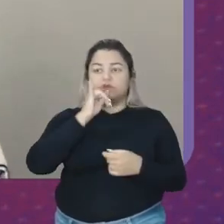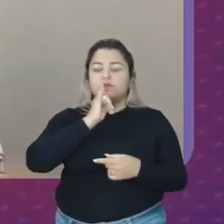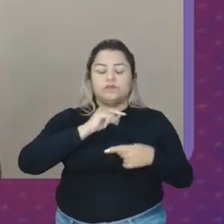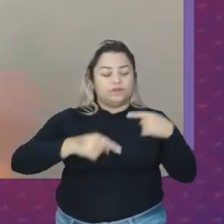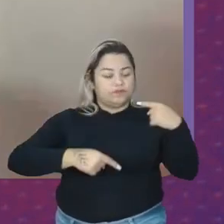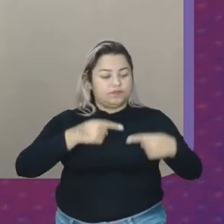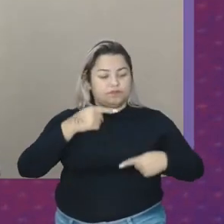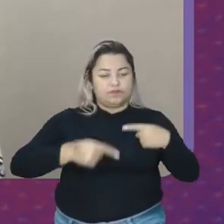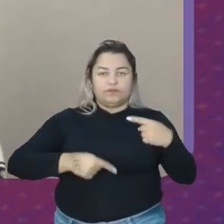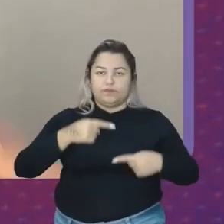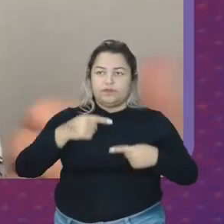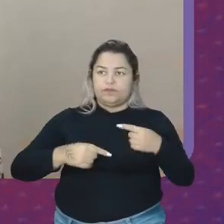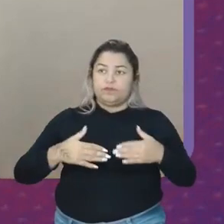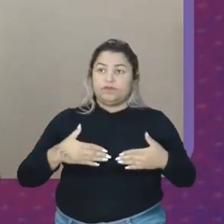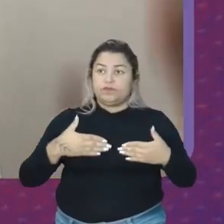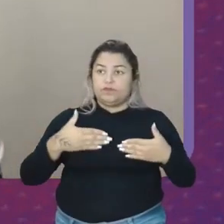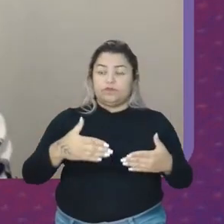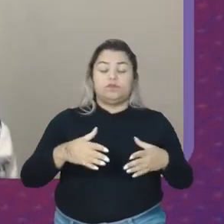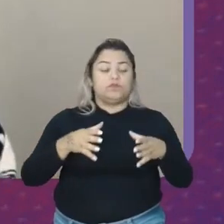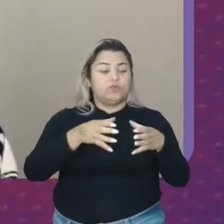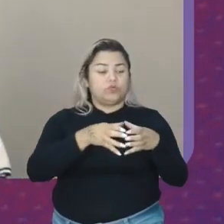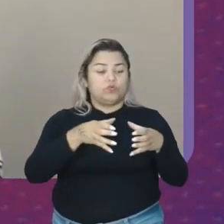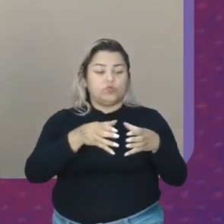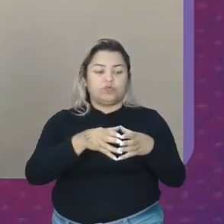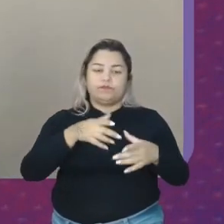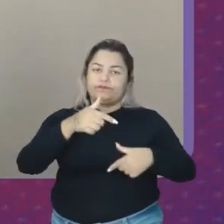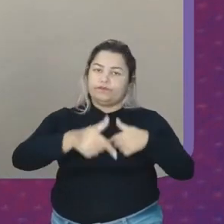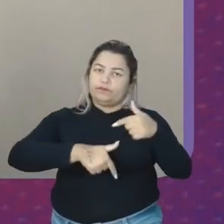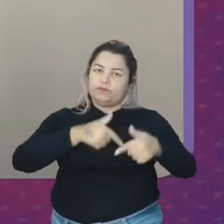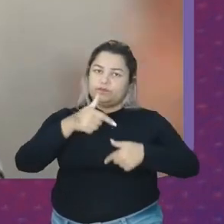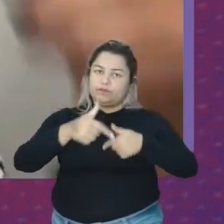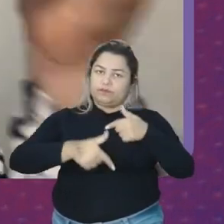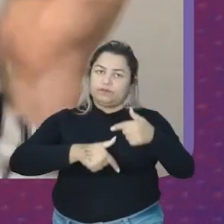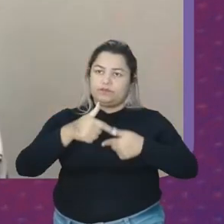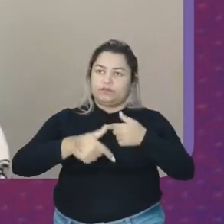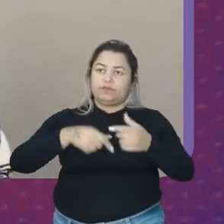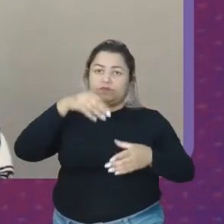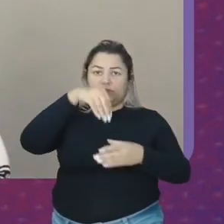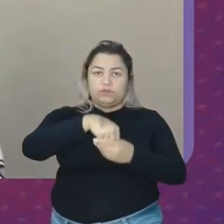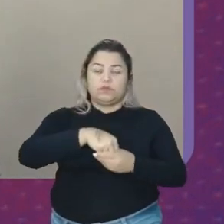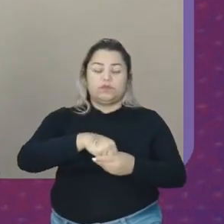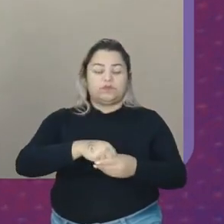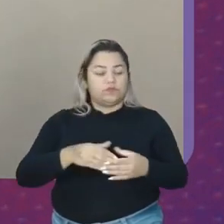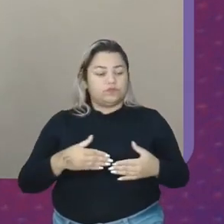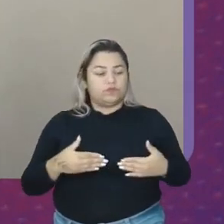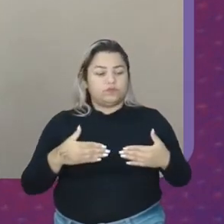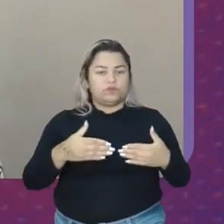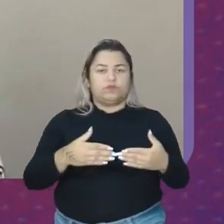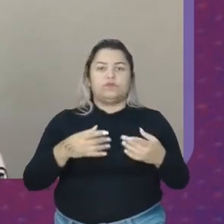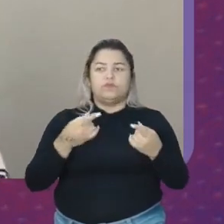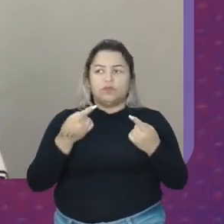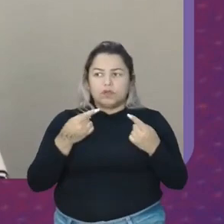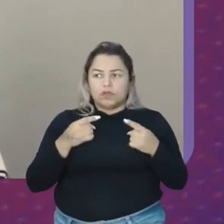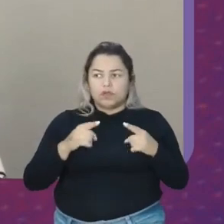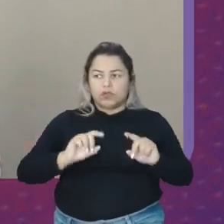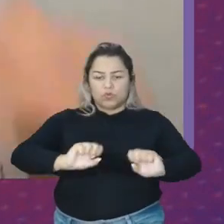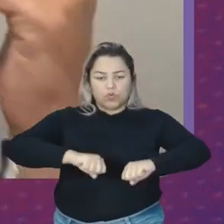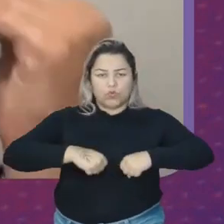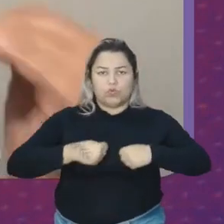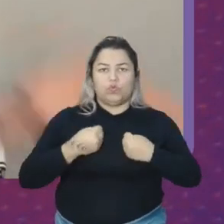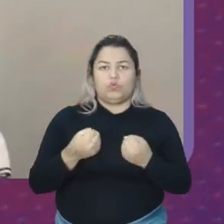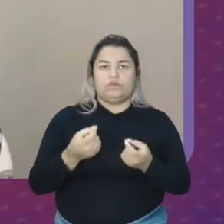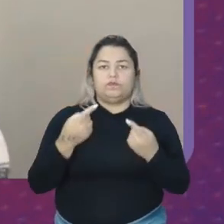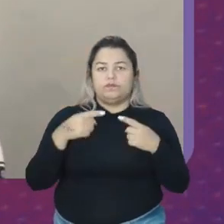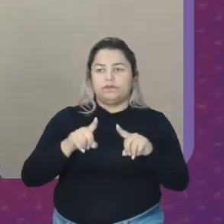política. O Ministério acabou de formar um grupo de trabalho interministerial para enfrentar a violência política contra as mulheres,